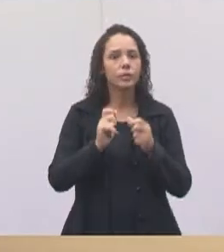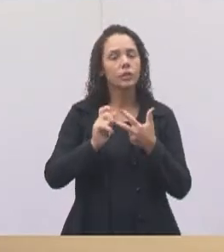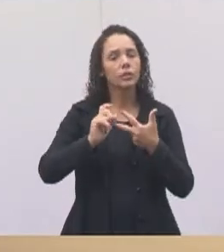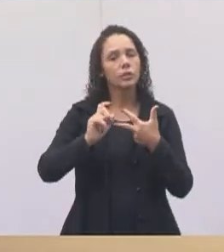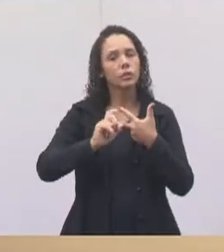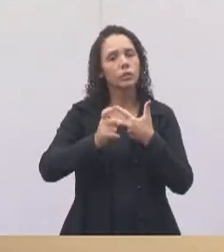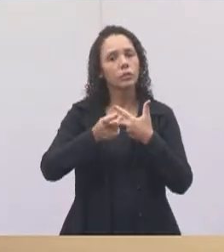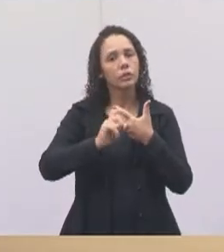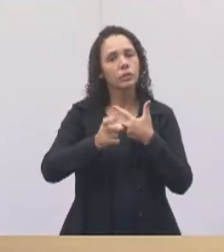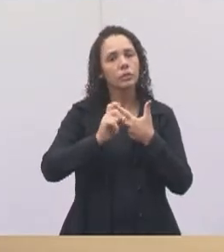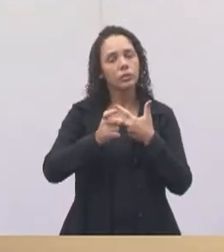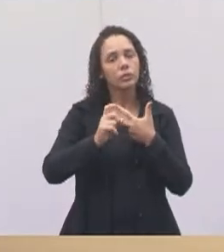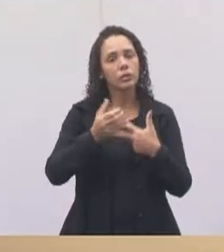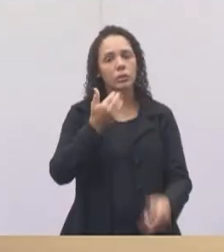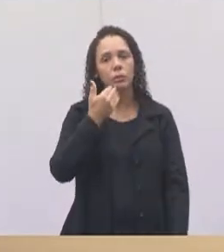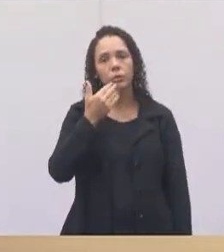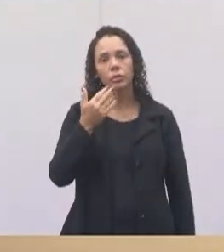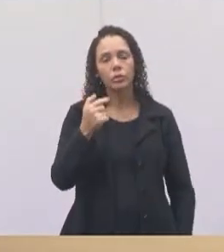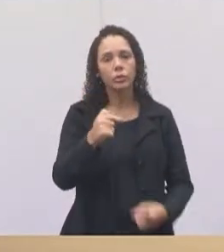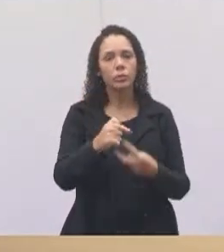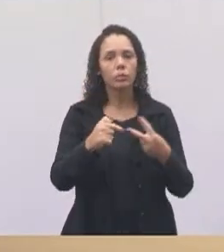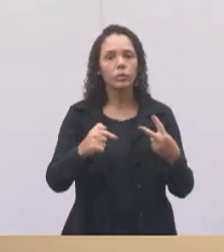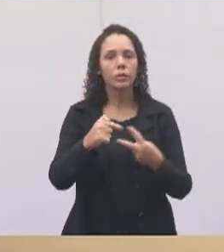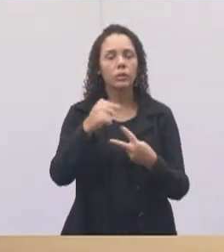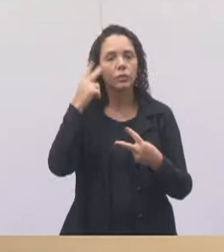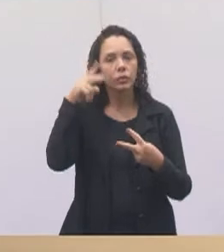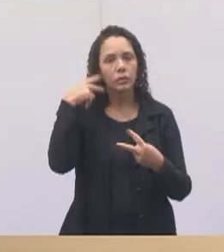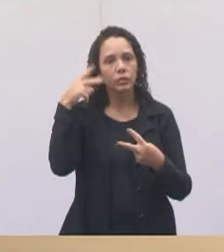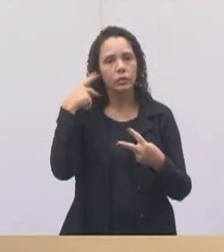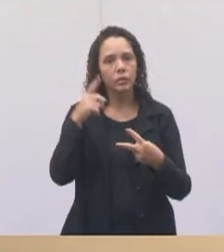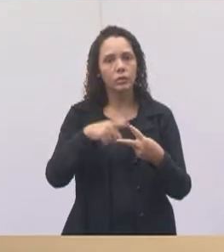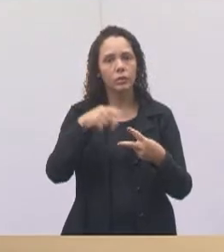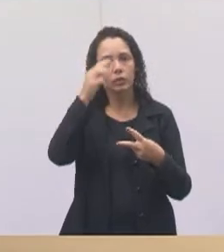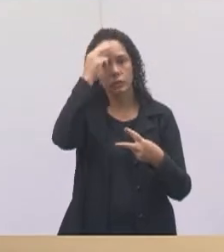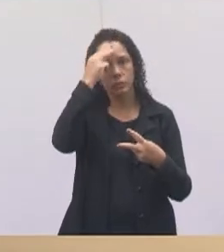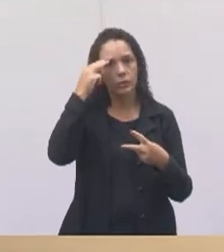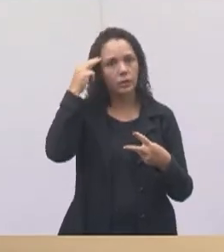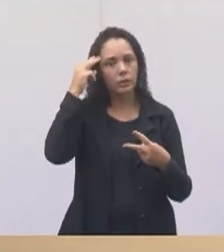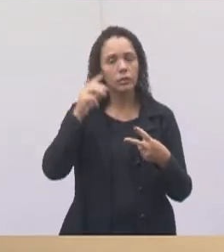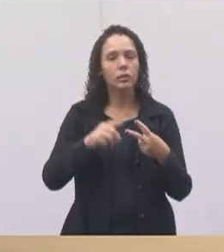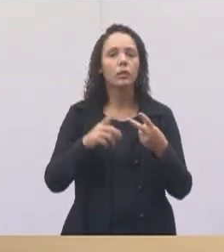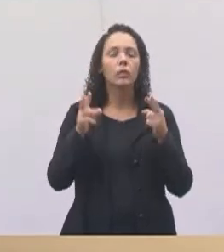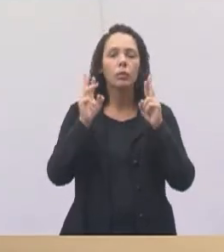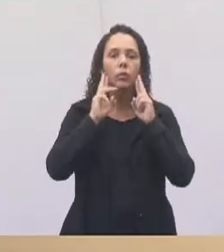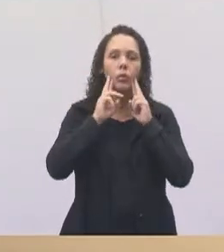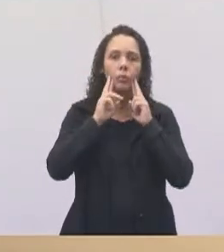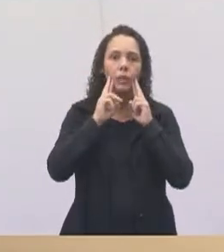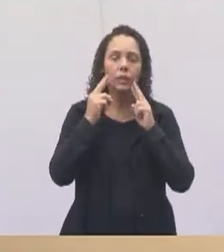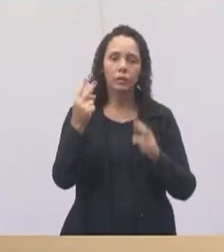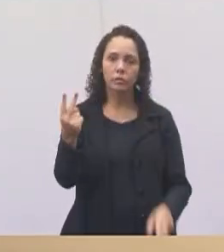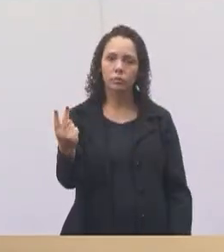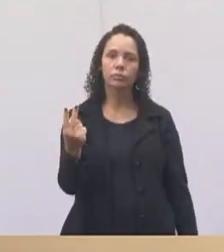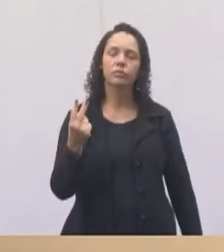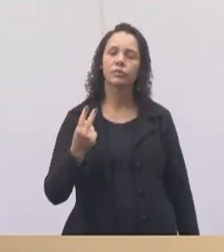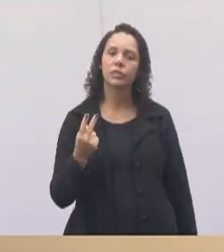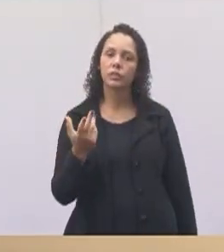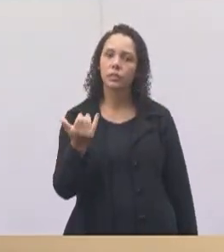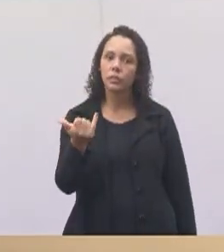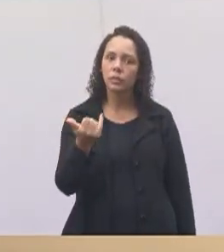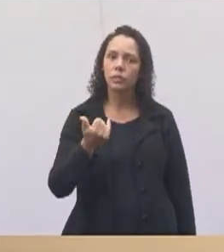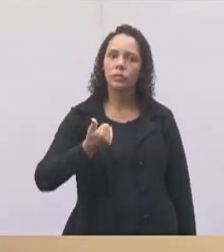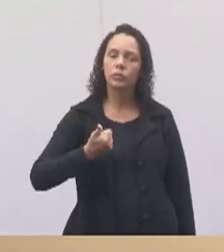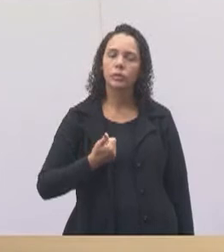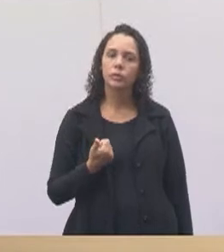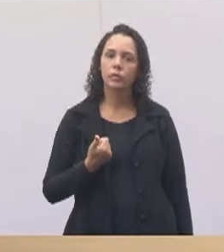pediu para 2 nobres vereadores dessa casa, Maria Amélia e Roberto, me procurar no meu gabinete